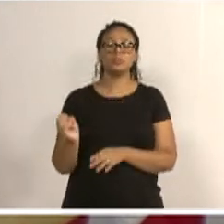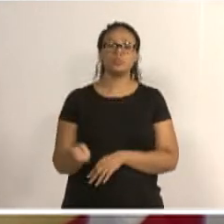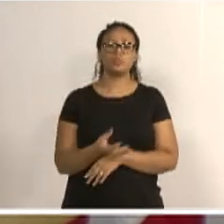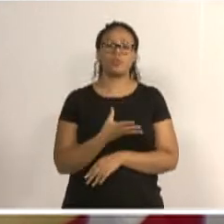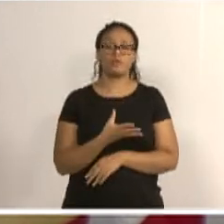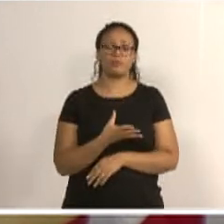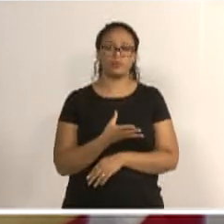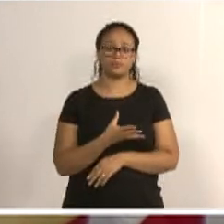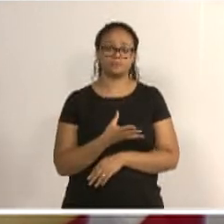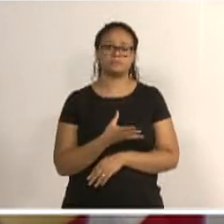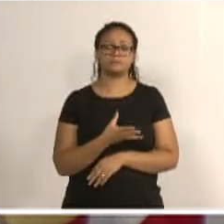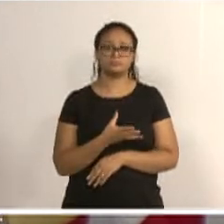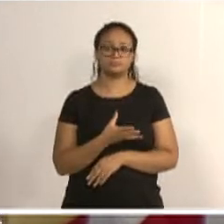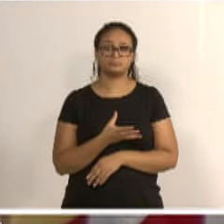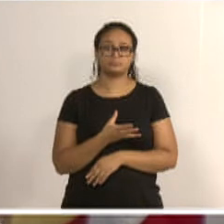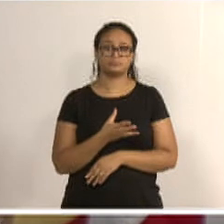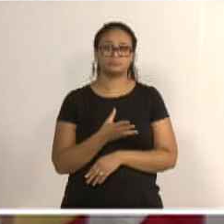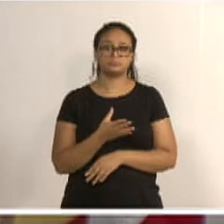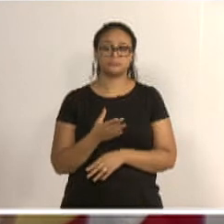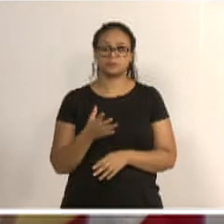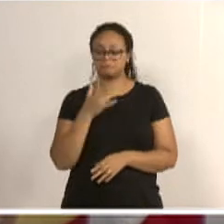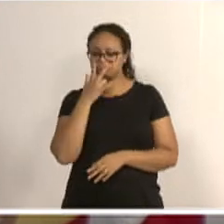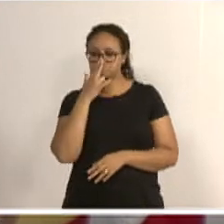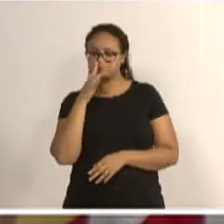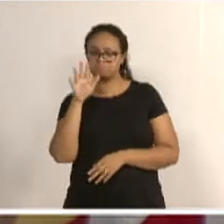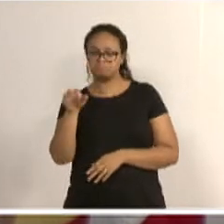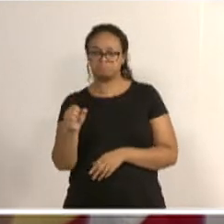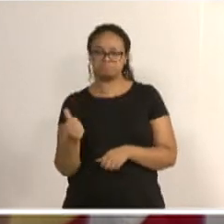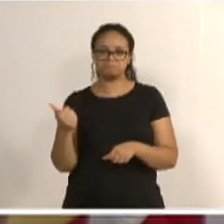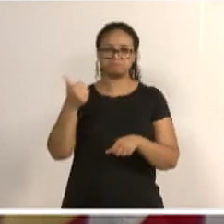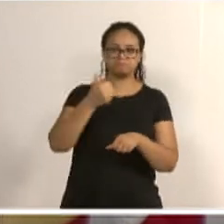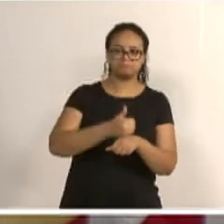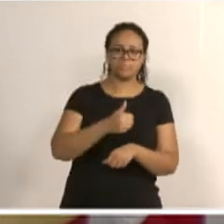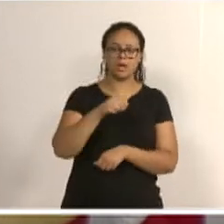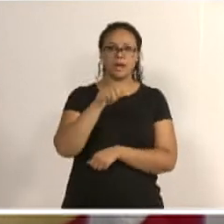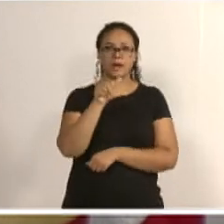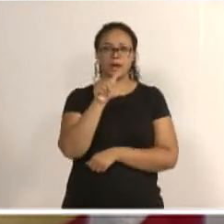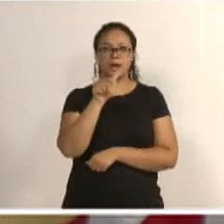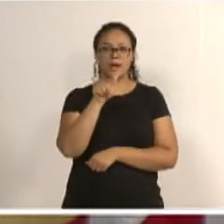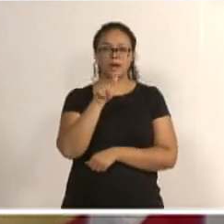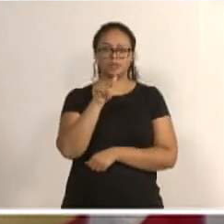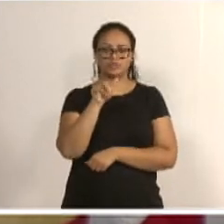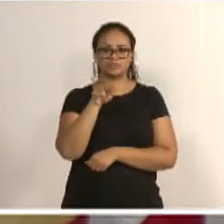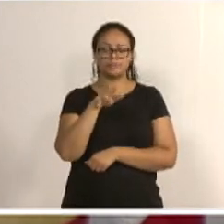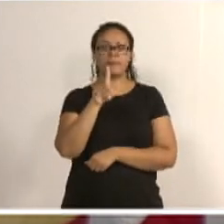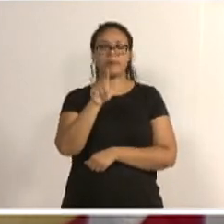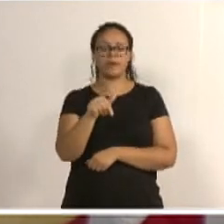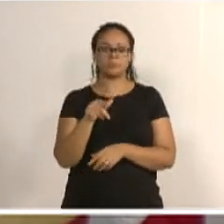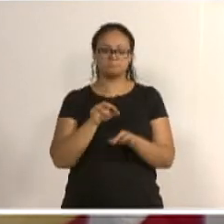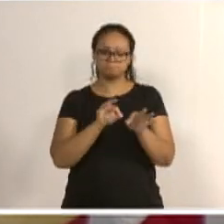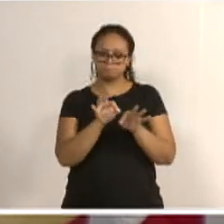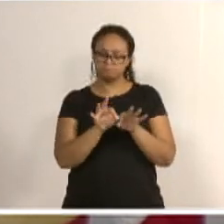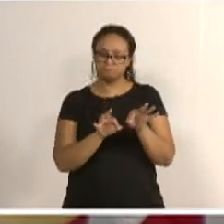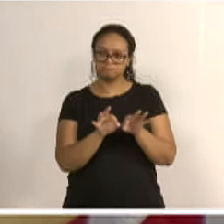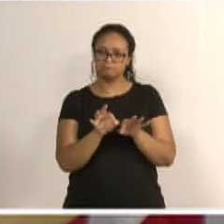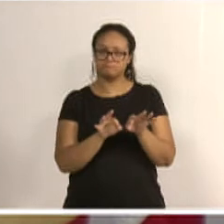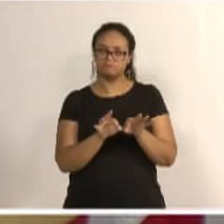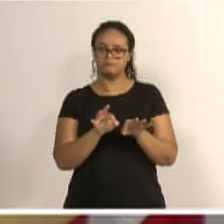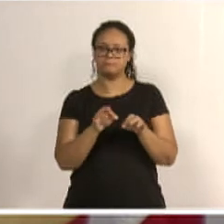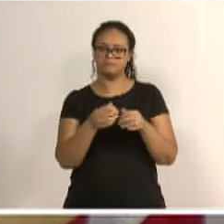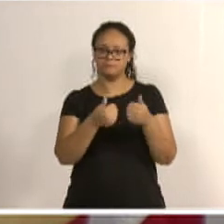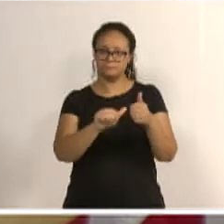a AGIR, sendo a agência reguladora desse sistema, para que num futuro próximo a gente não